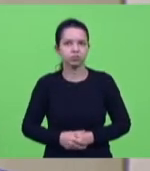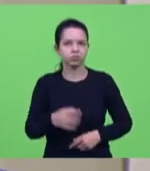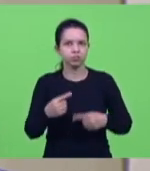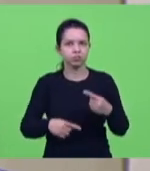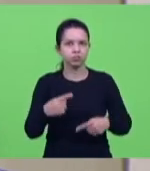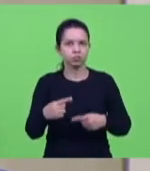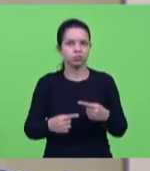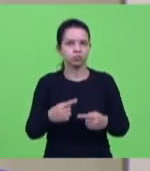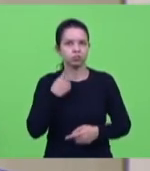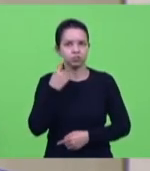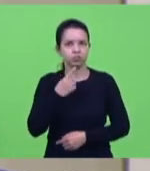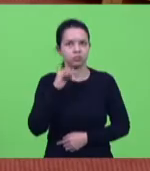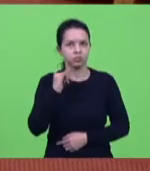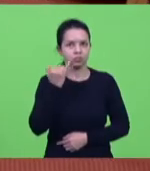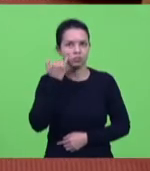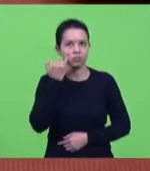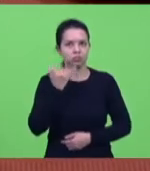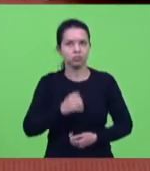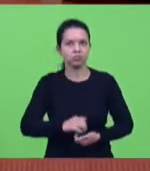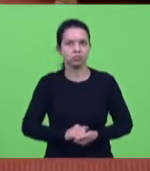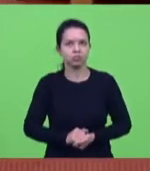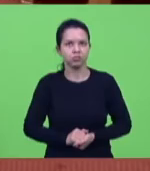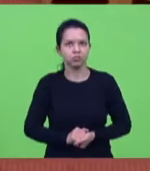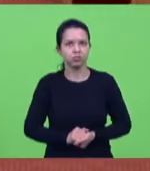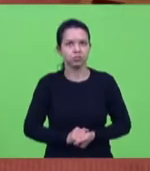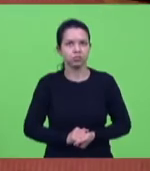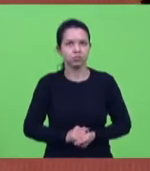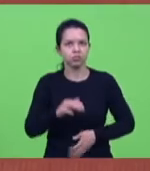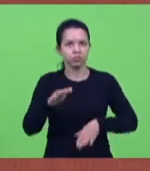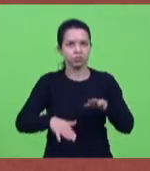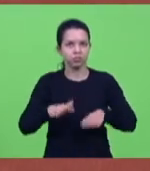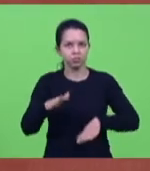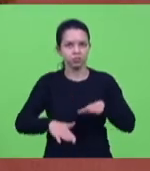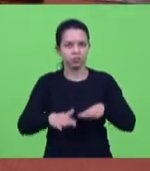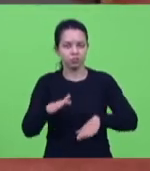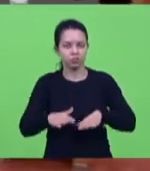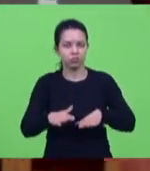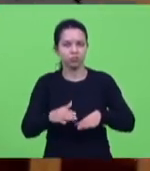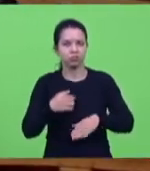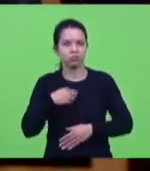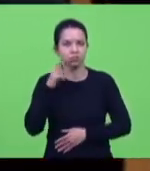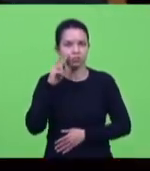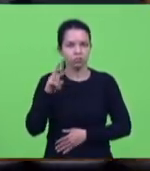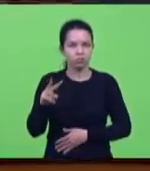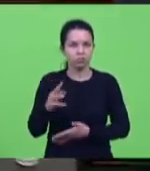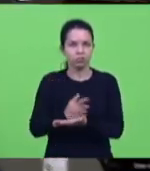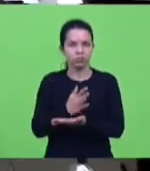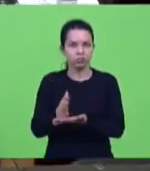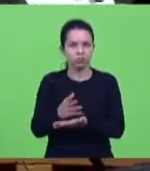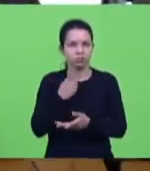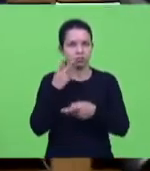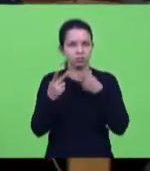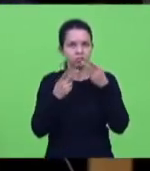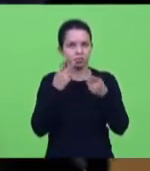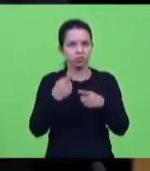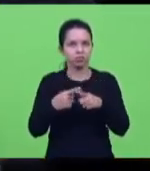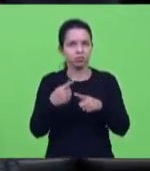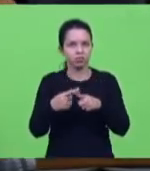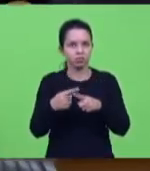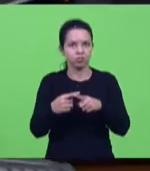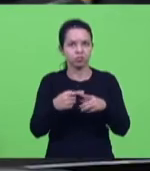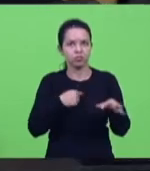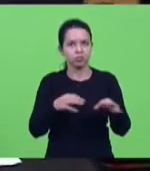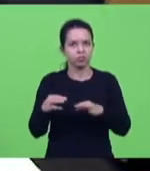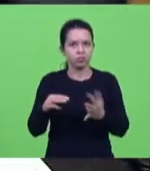Gessé Lopes. Às vezes, já vi colegas questionando por que eu faço tanta moção de ação policial...